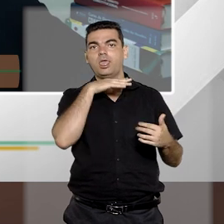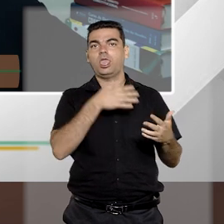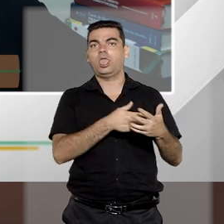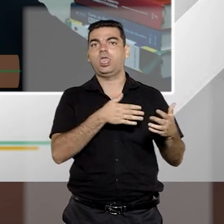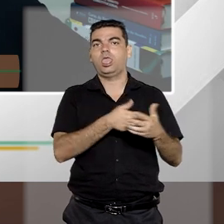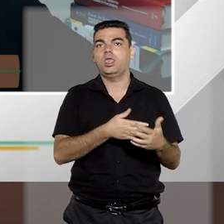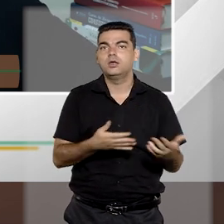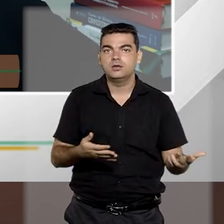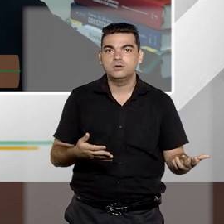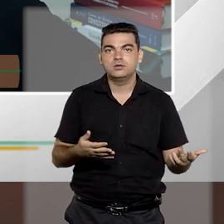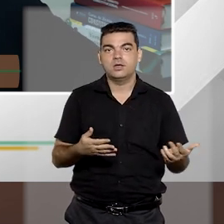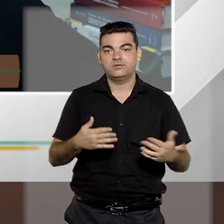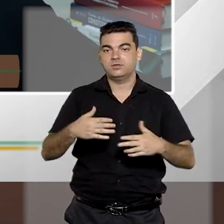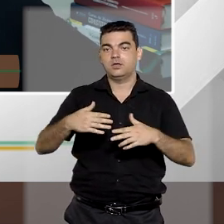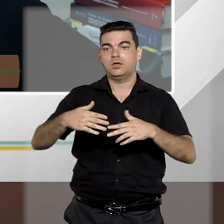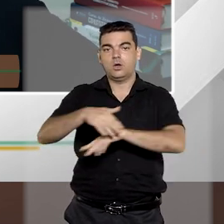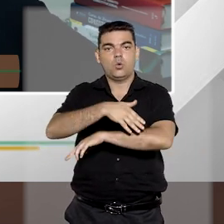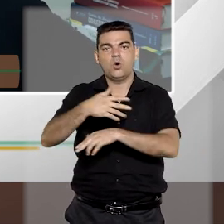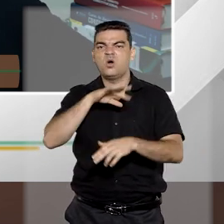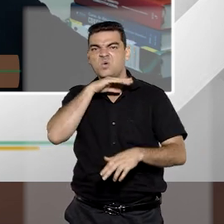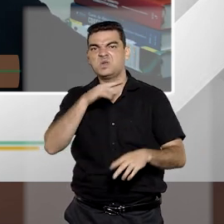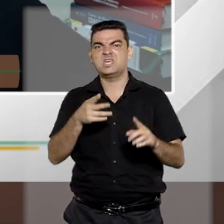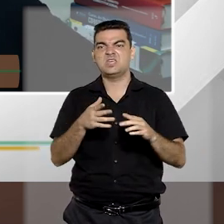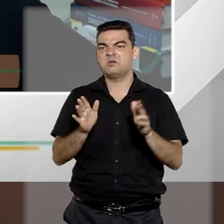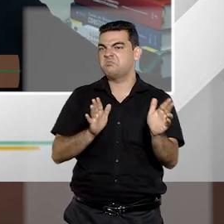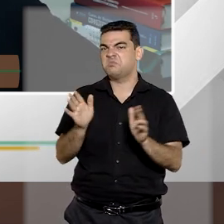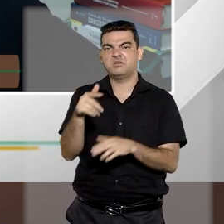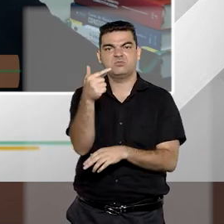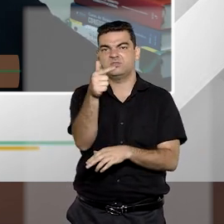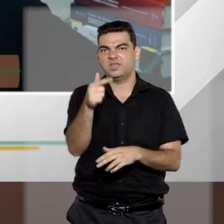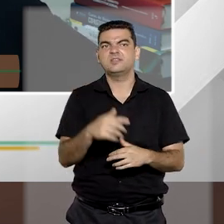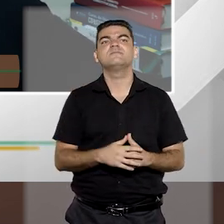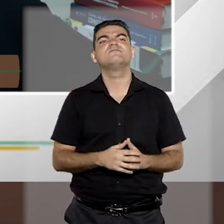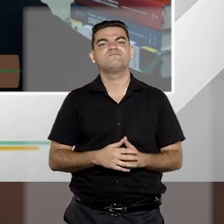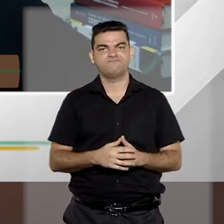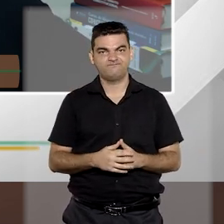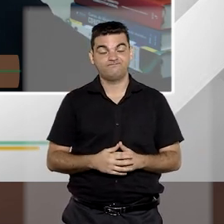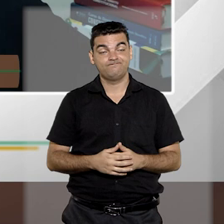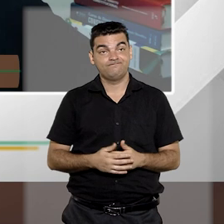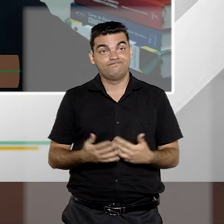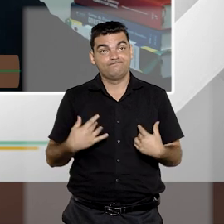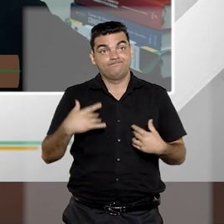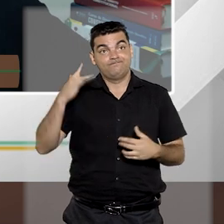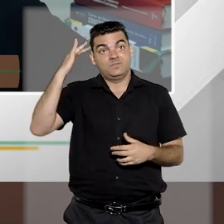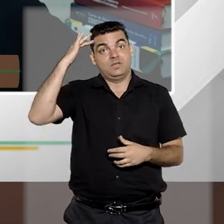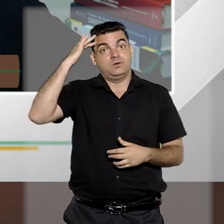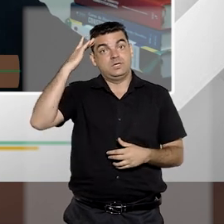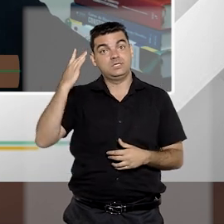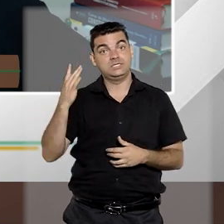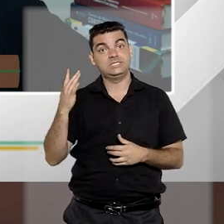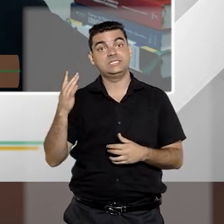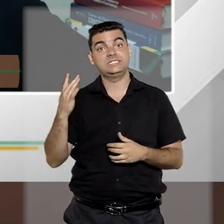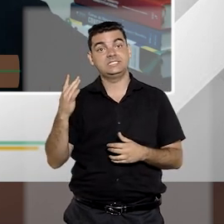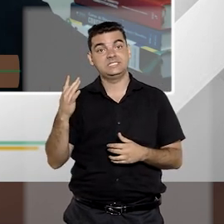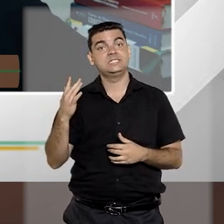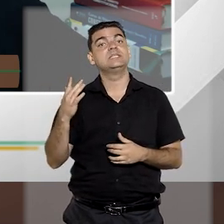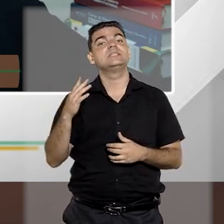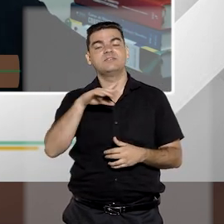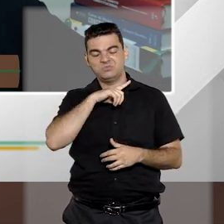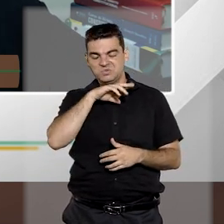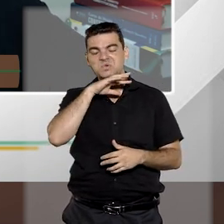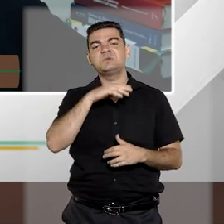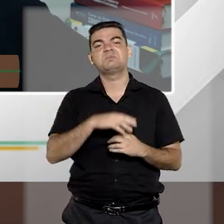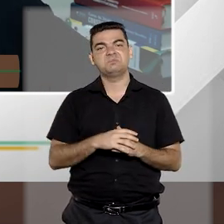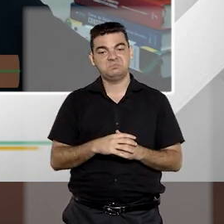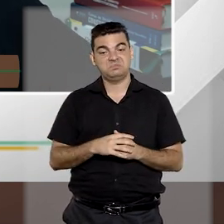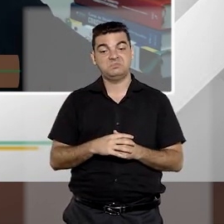uma barreira ali arquitetônica, uma falha de acessibilidade. Então, nada mais justo do que, em razão da falha da